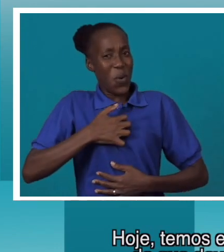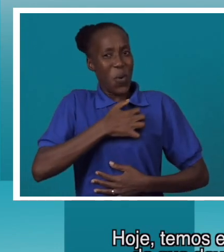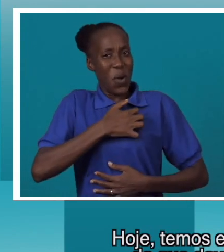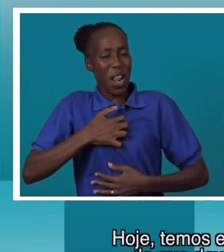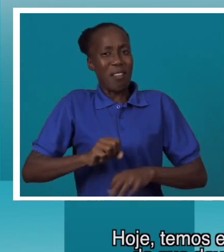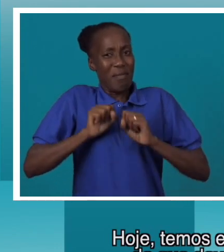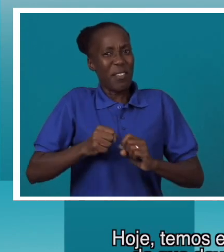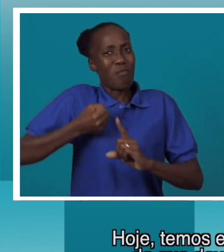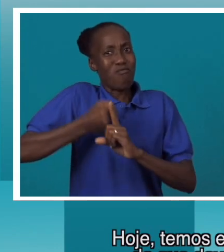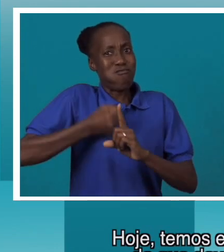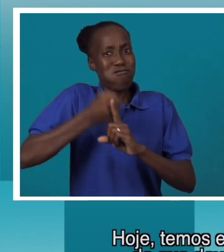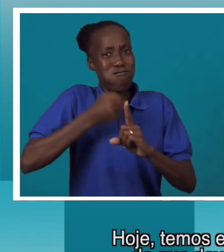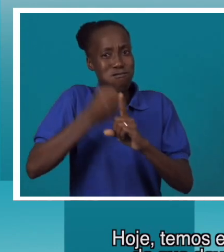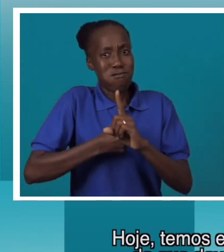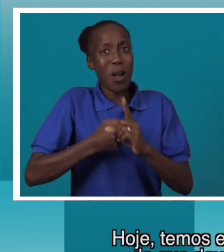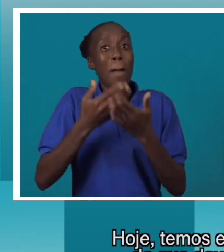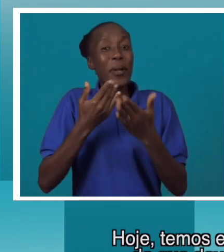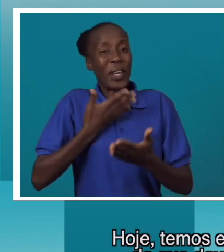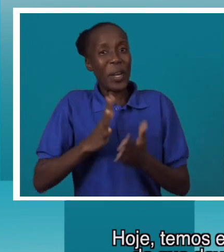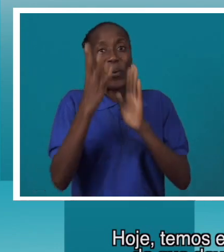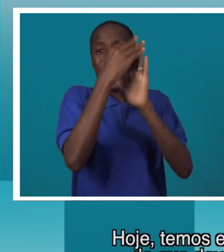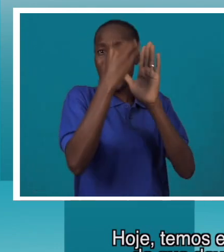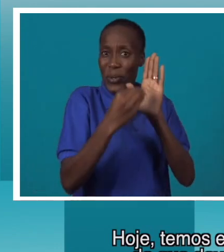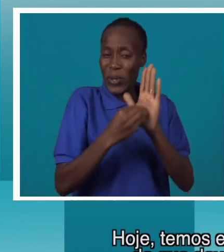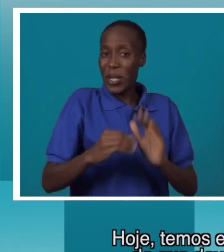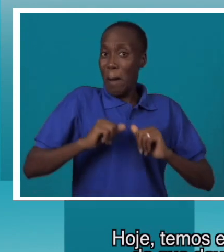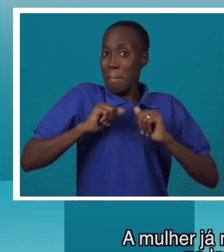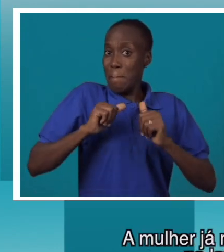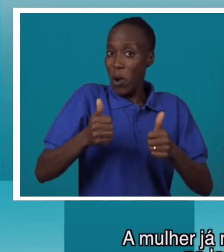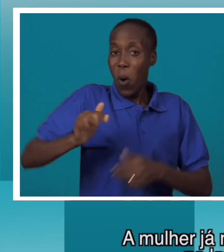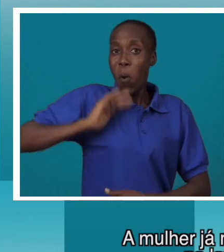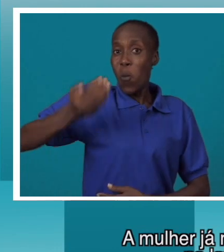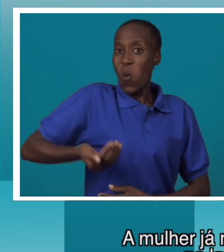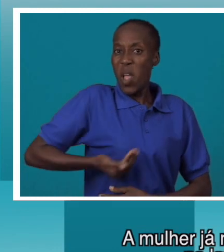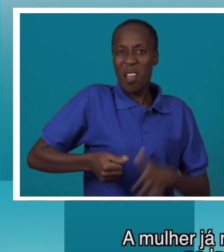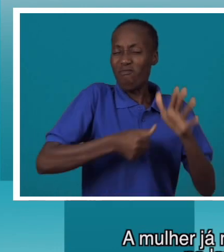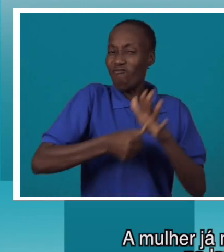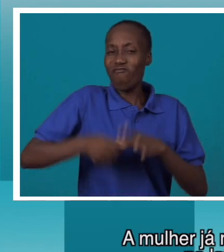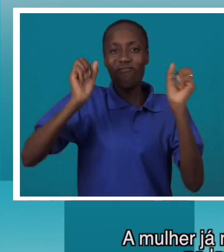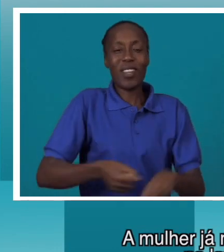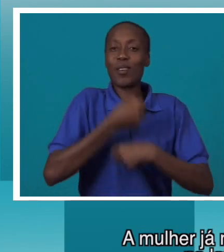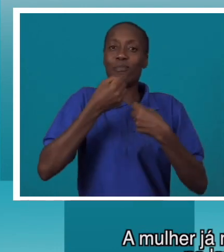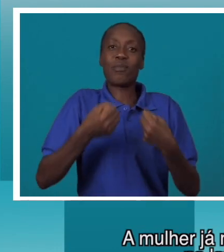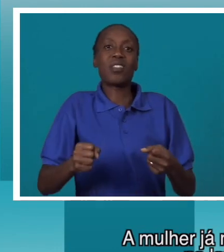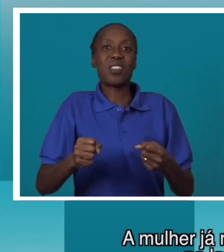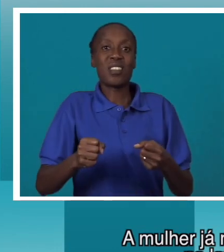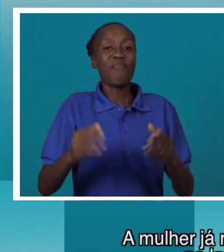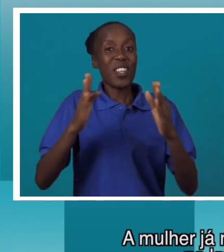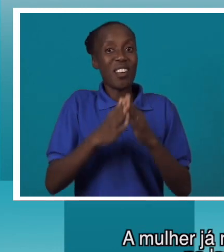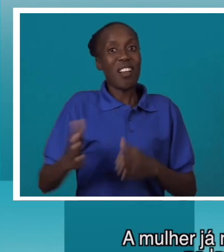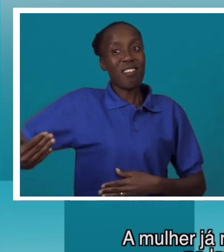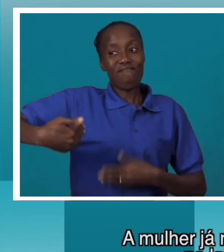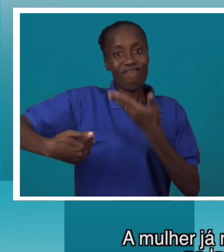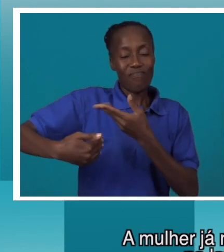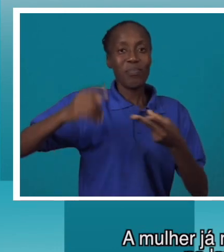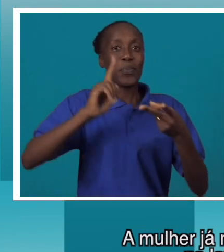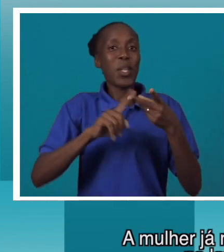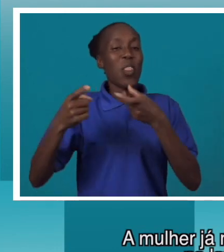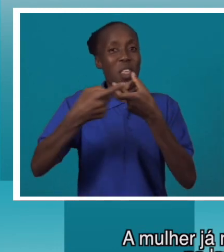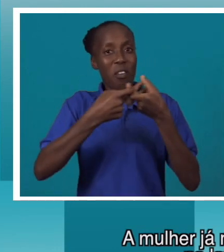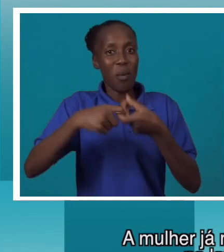encorajados que devemos lutar é uma boa causa mulher já não pode ser mais discriminada no